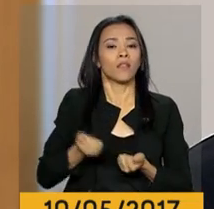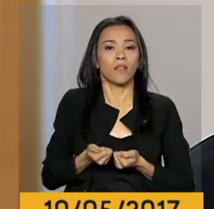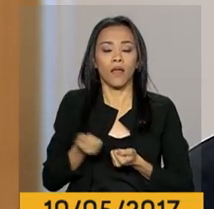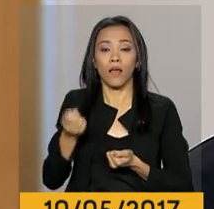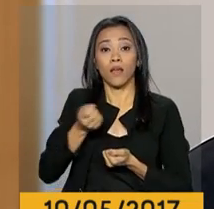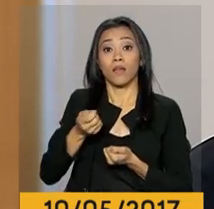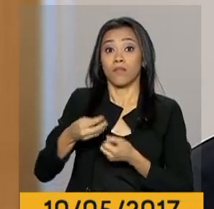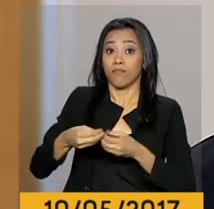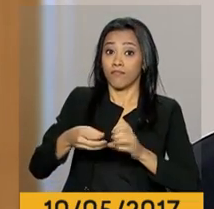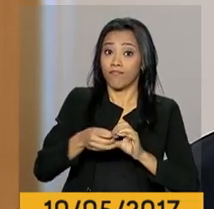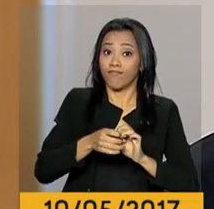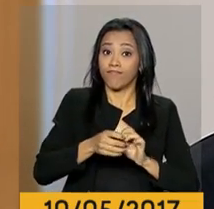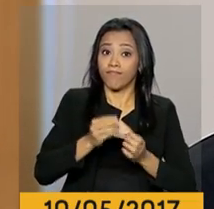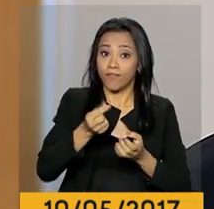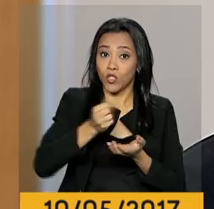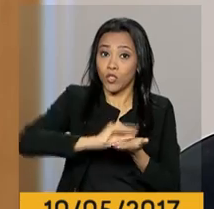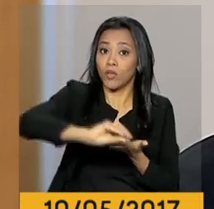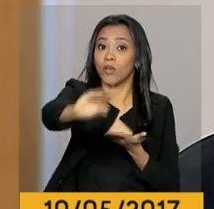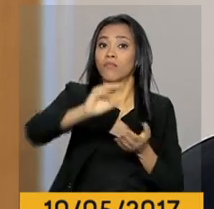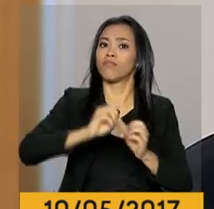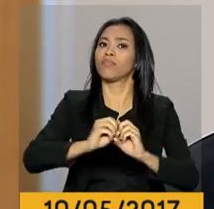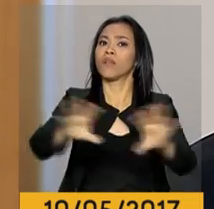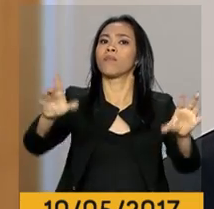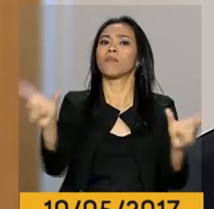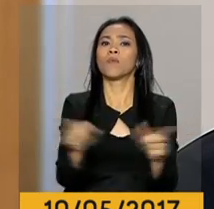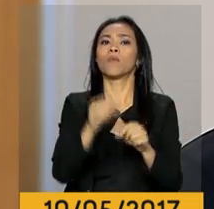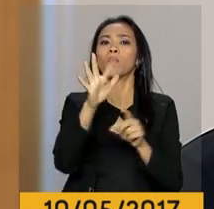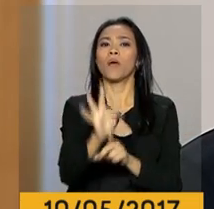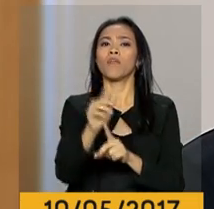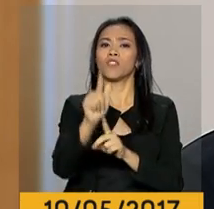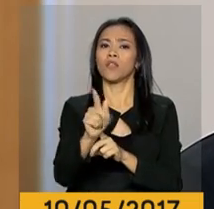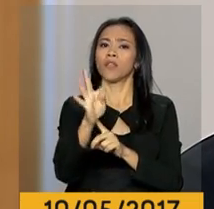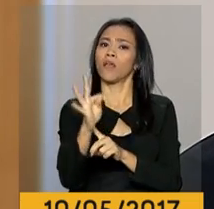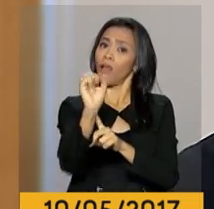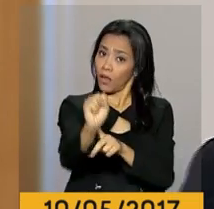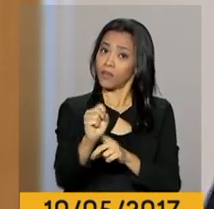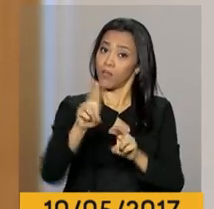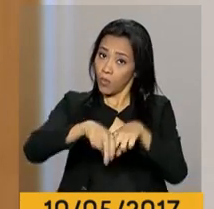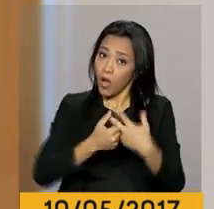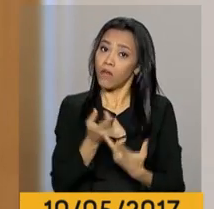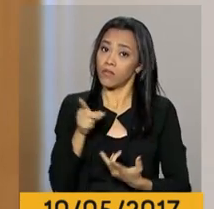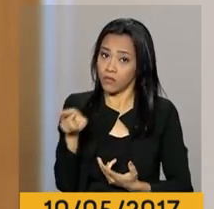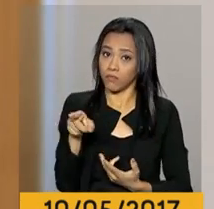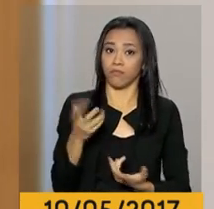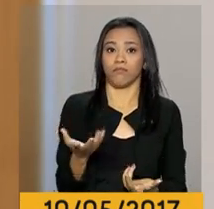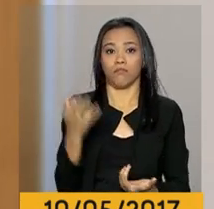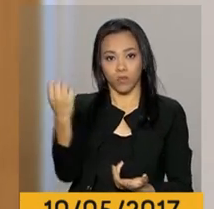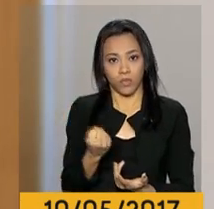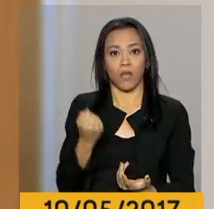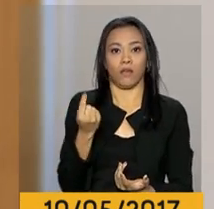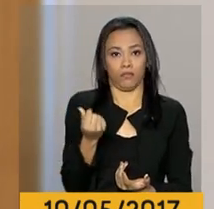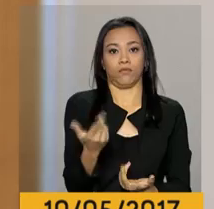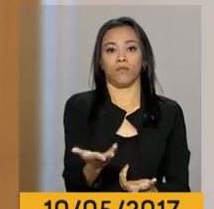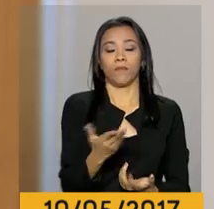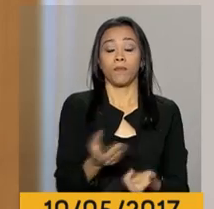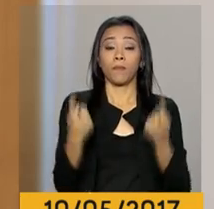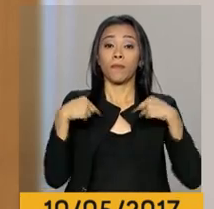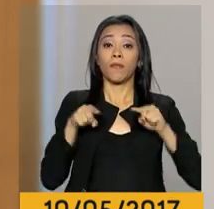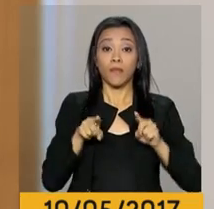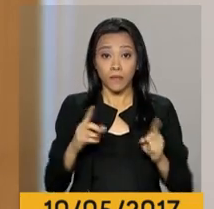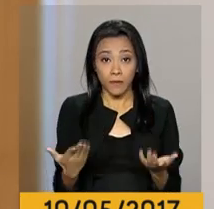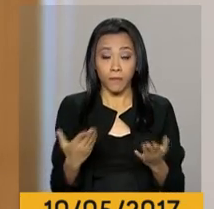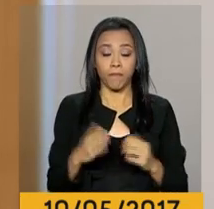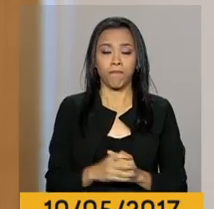das contas inativadas eh do Fundo de Garantia então nós estamos com esta preocupação digamos ter o reequilíbrio